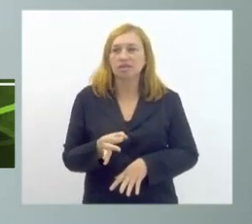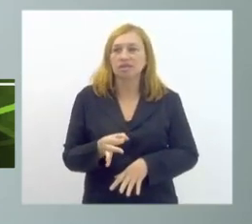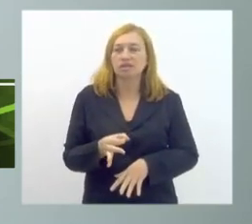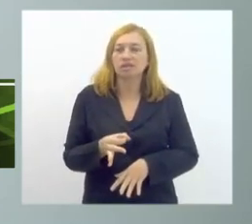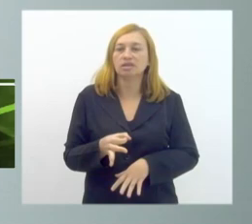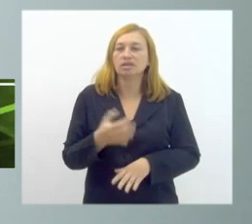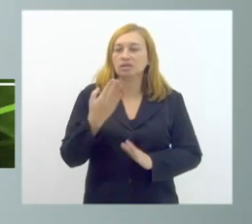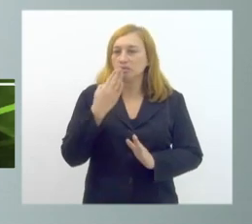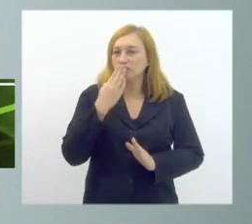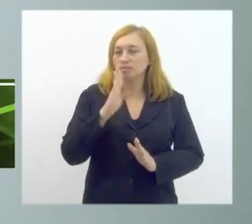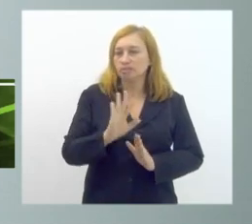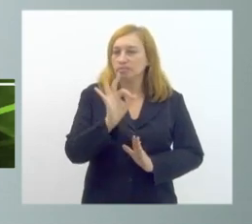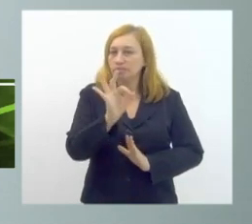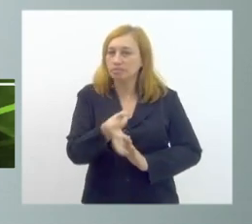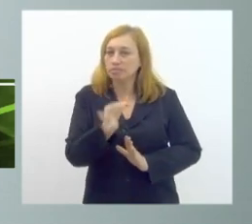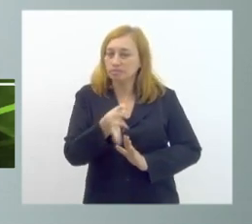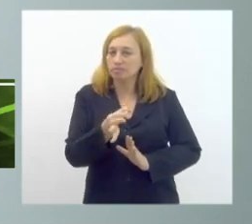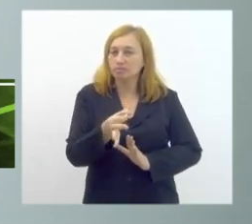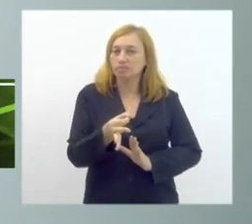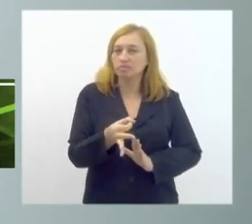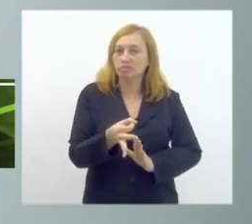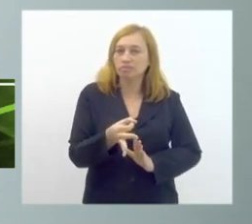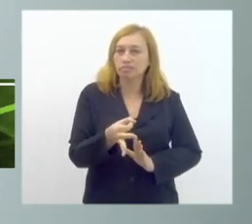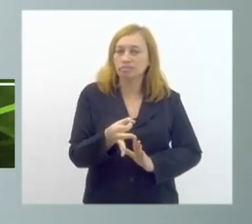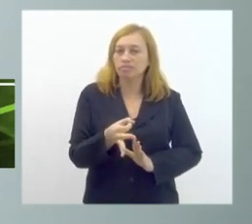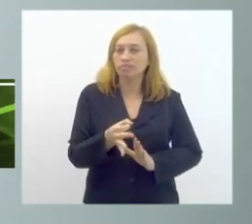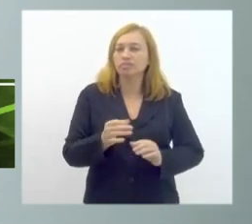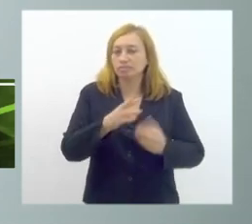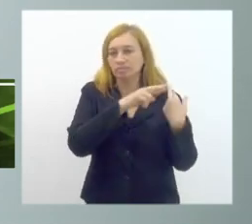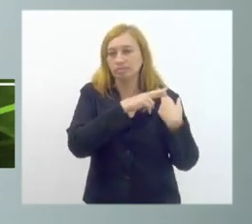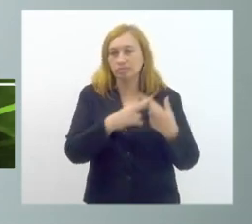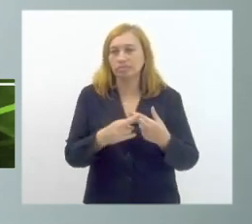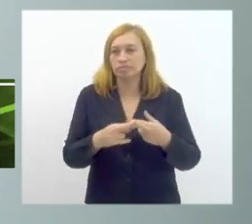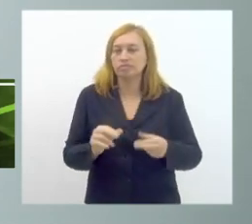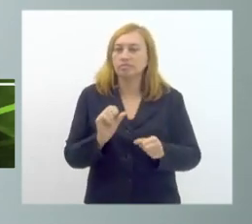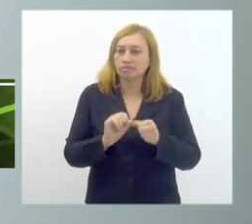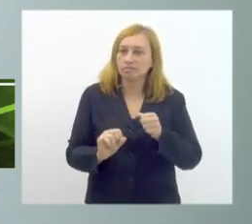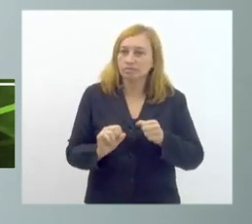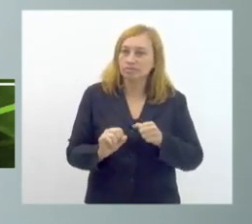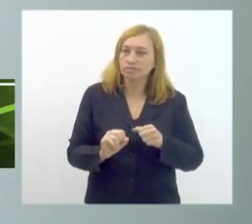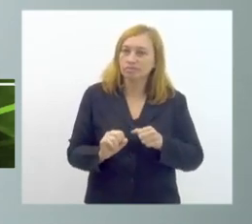se comprometer efetivamente e ter responsabilidade em fazer com que